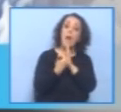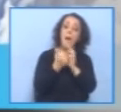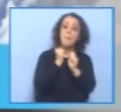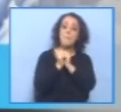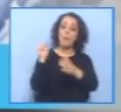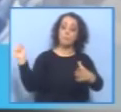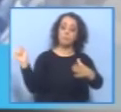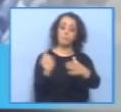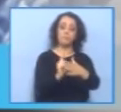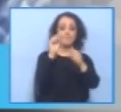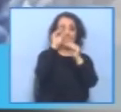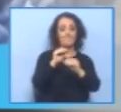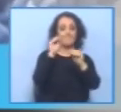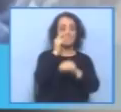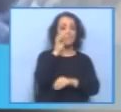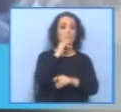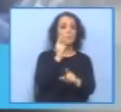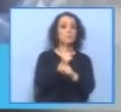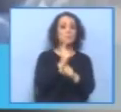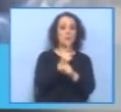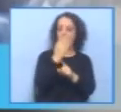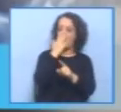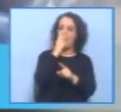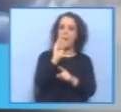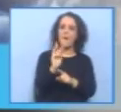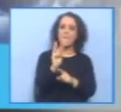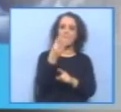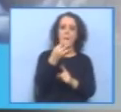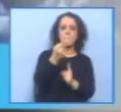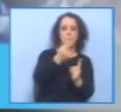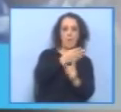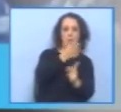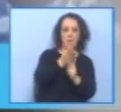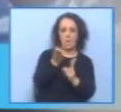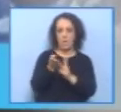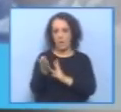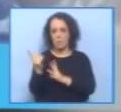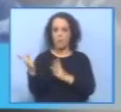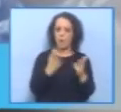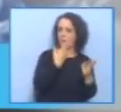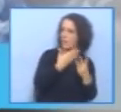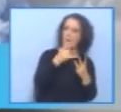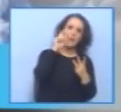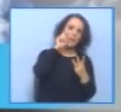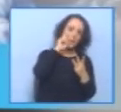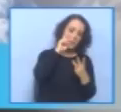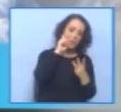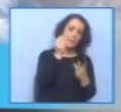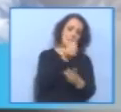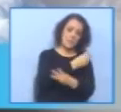catequese familiar é como se tivesse um tripé. Por um lado, garantimos a catequese com as